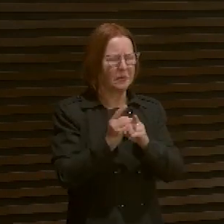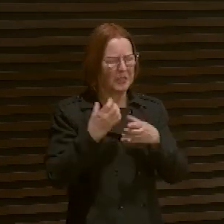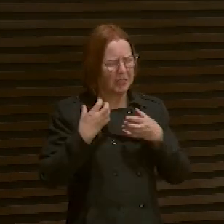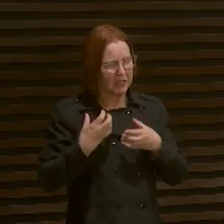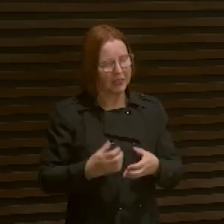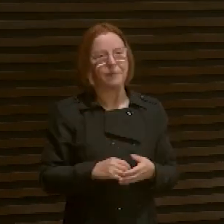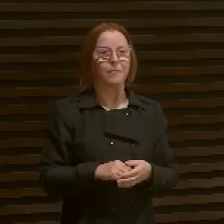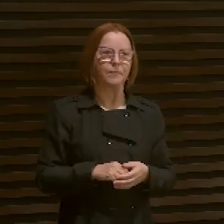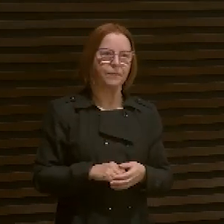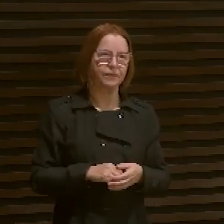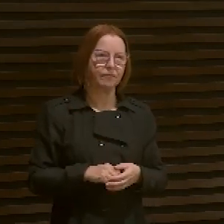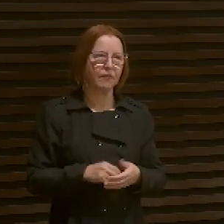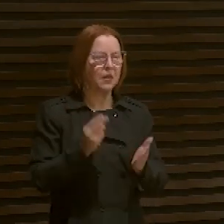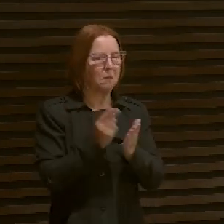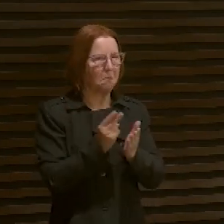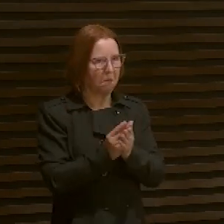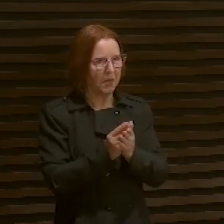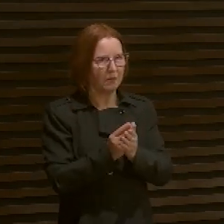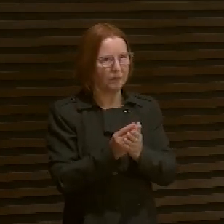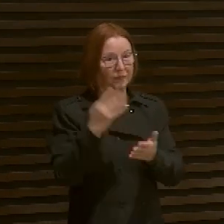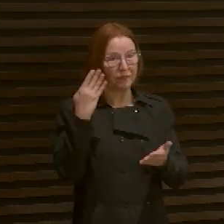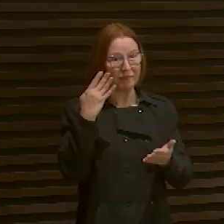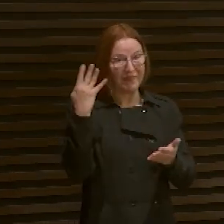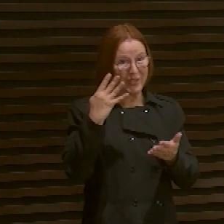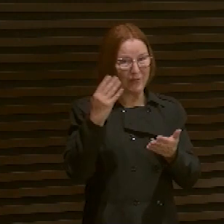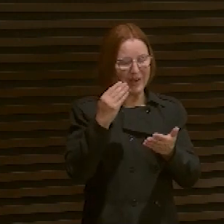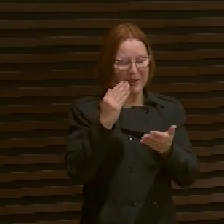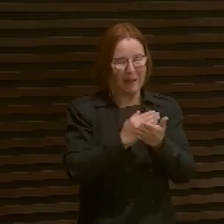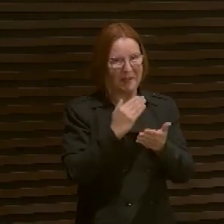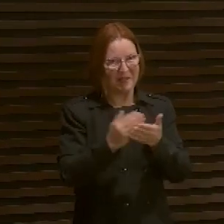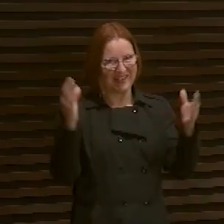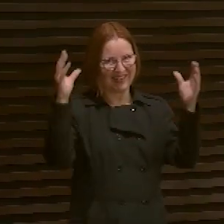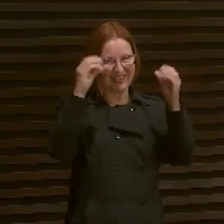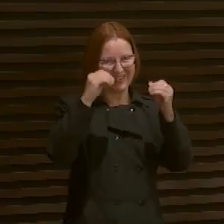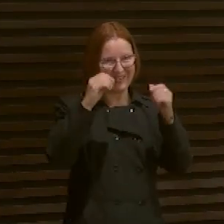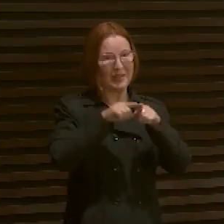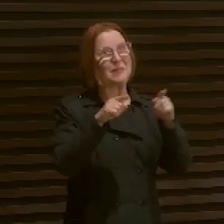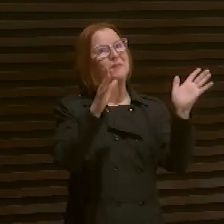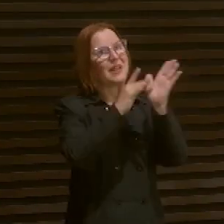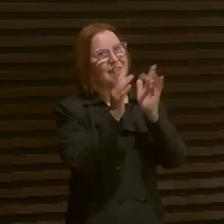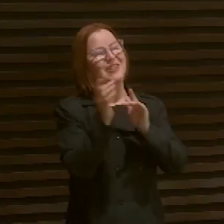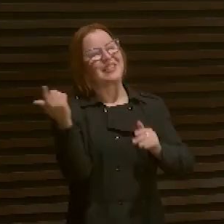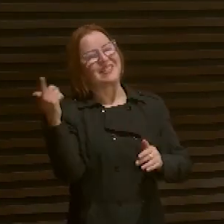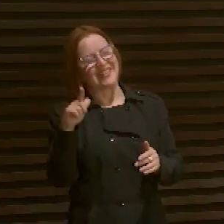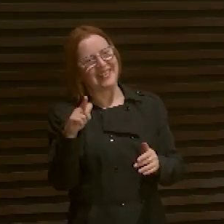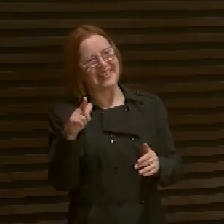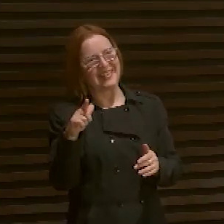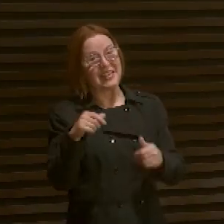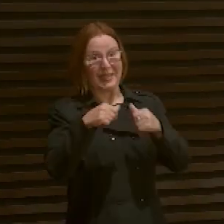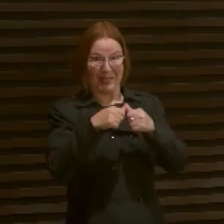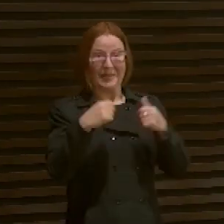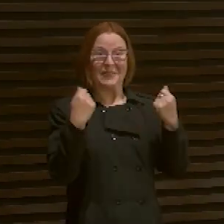Mesmo que seja na quarta vigília, mas Ele vem. E isso, irmãos, eu quero que nós precisamos saber. Ainda